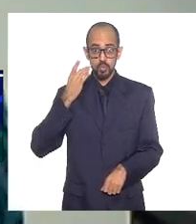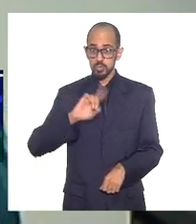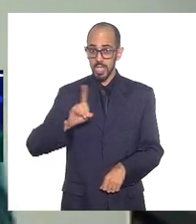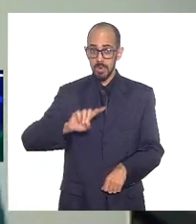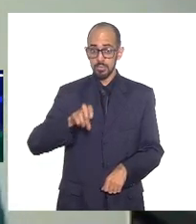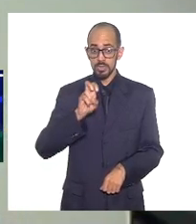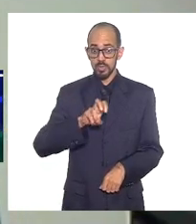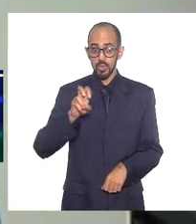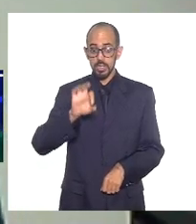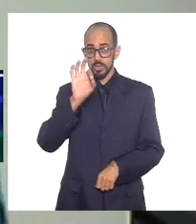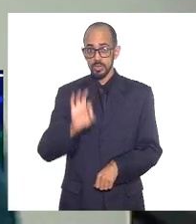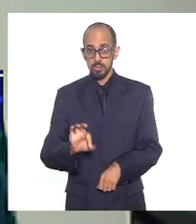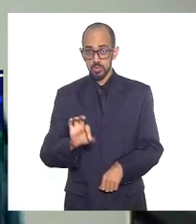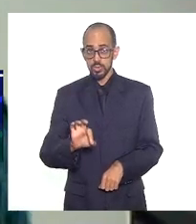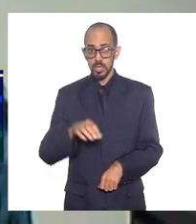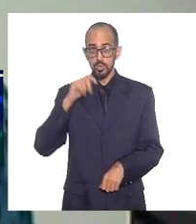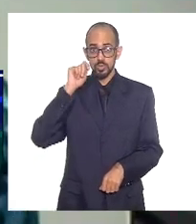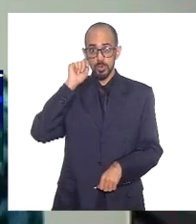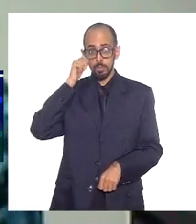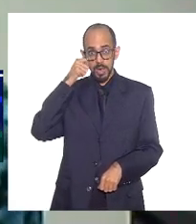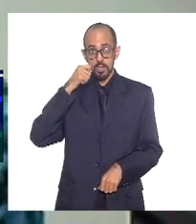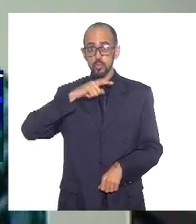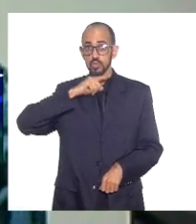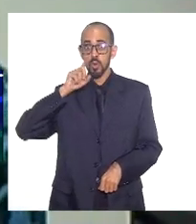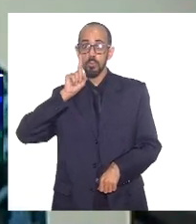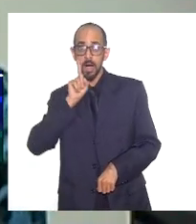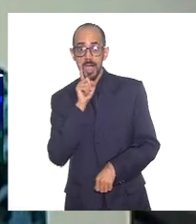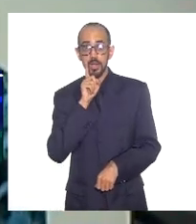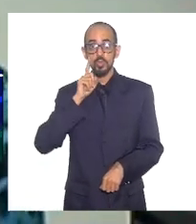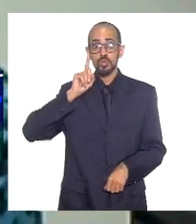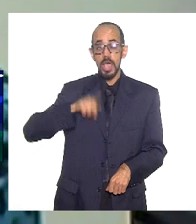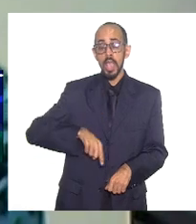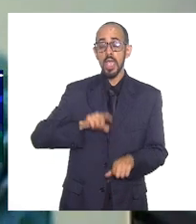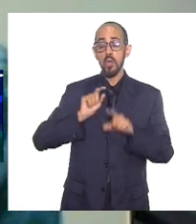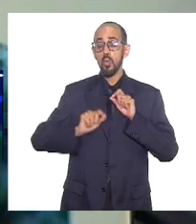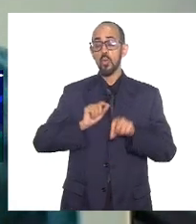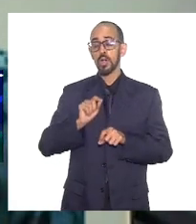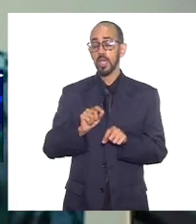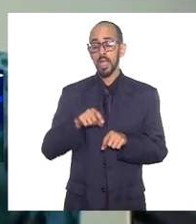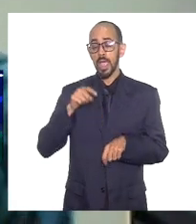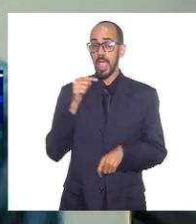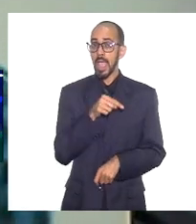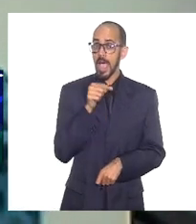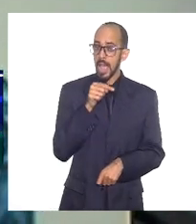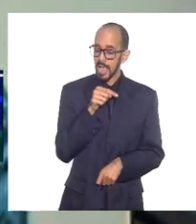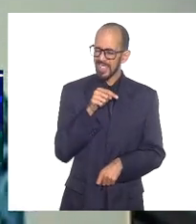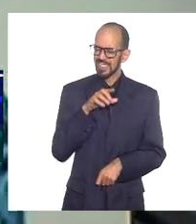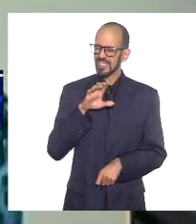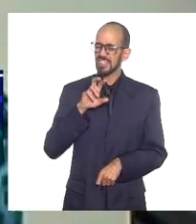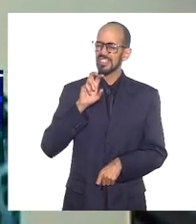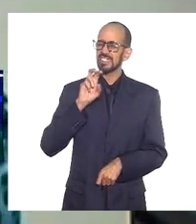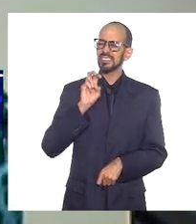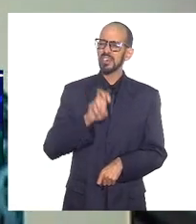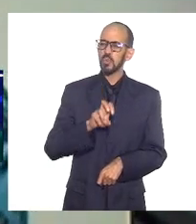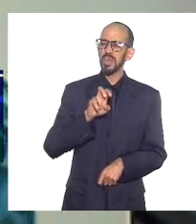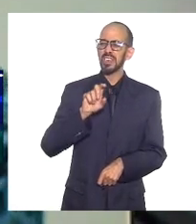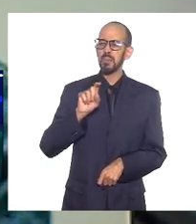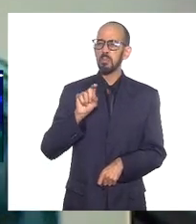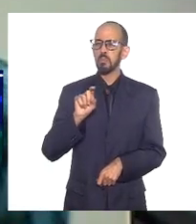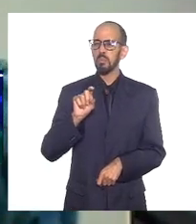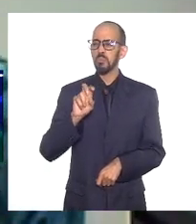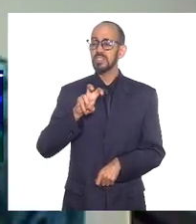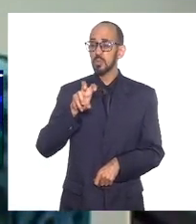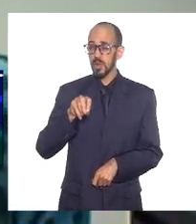55% de pretos ou pardos, tá, é... Essas, perdão, 50,7%